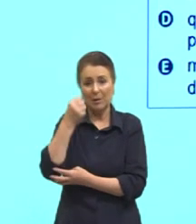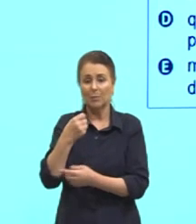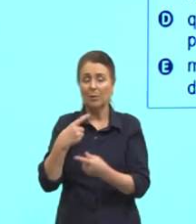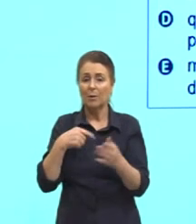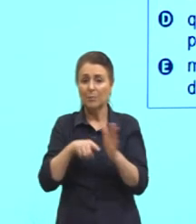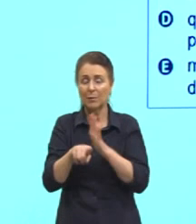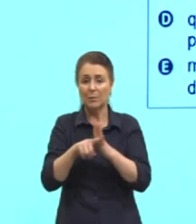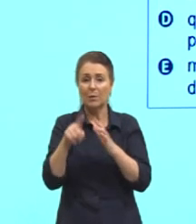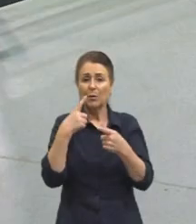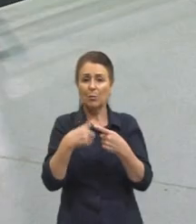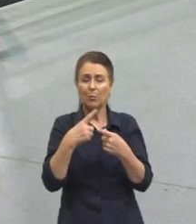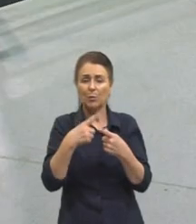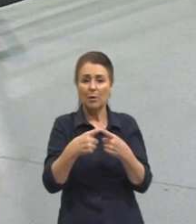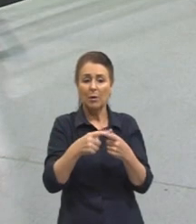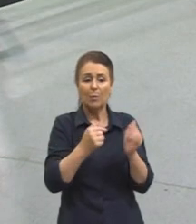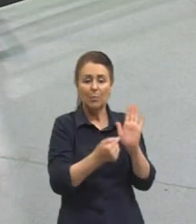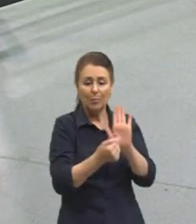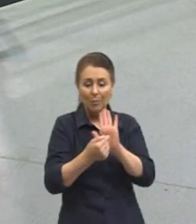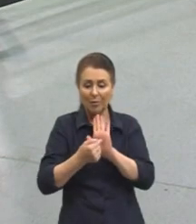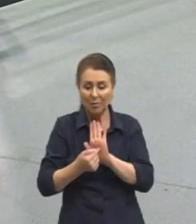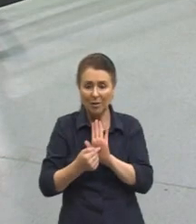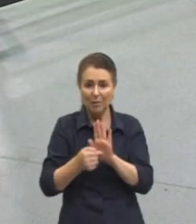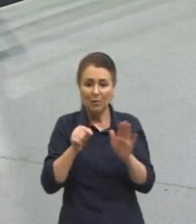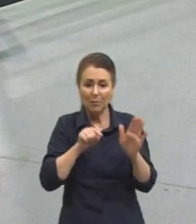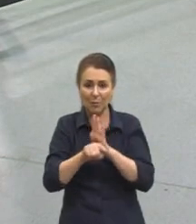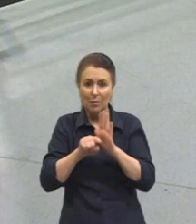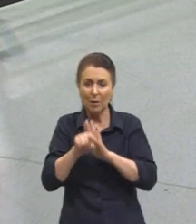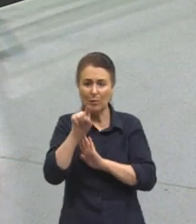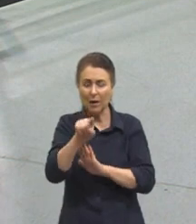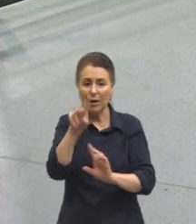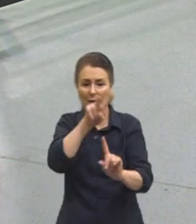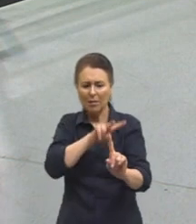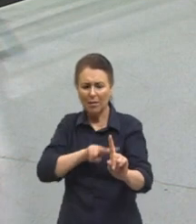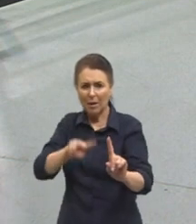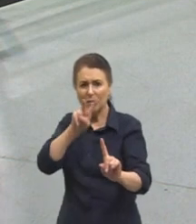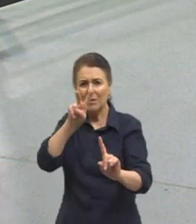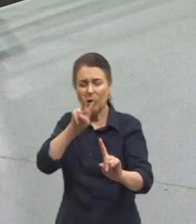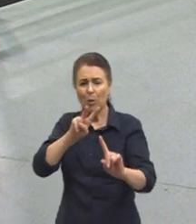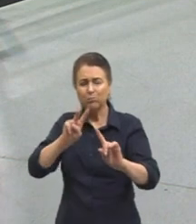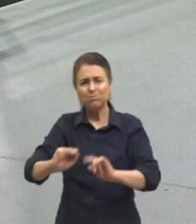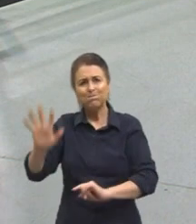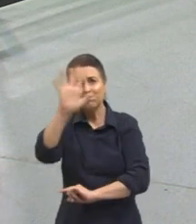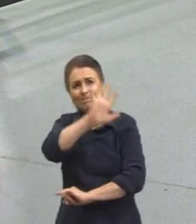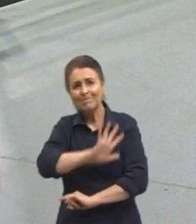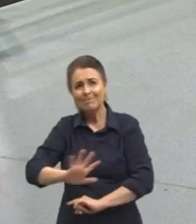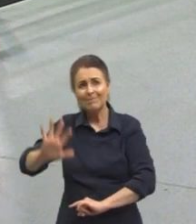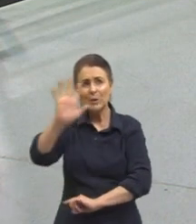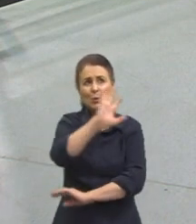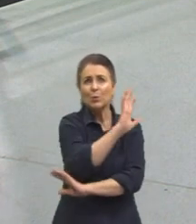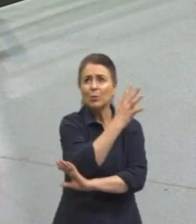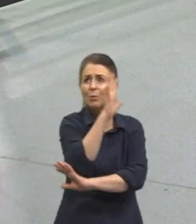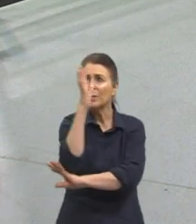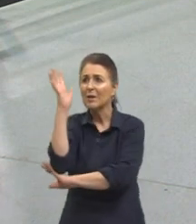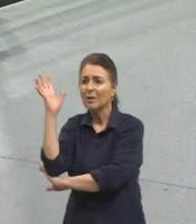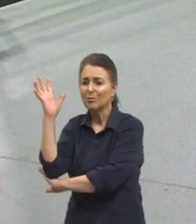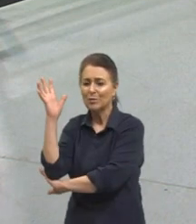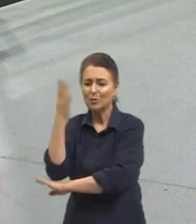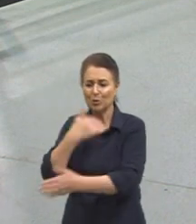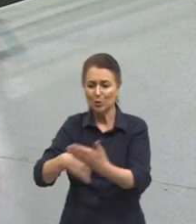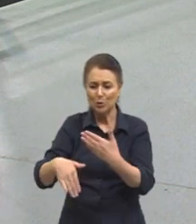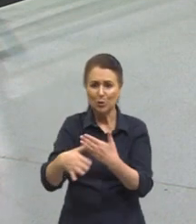né porque trouxe Exatamente isso nessa visão tangente complexa do ambiente né da natureza